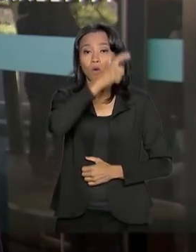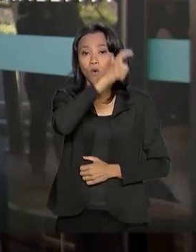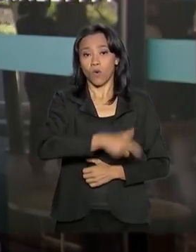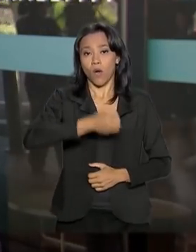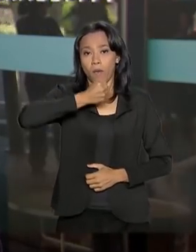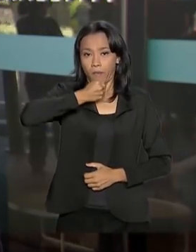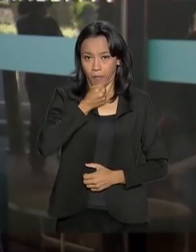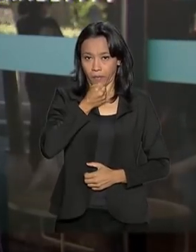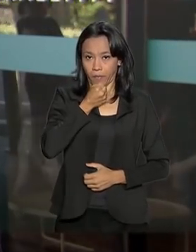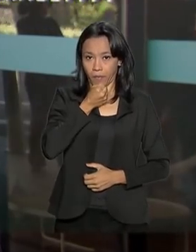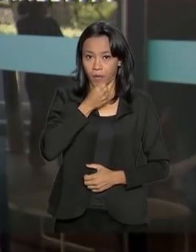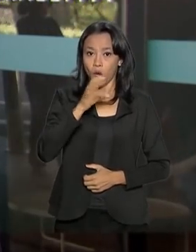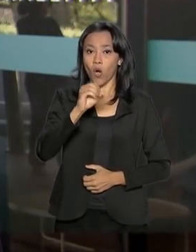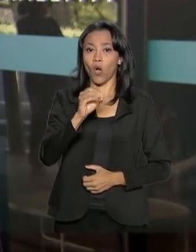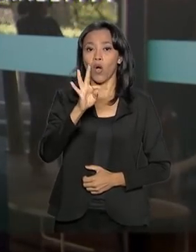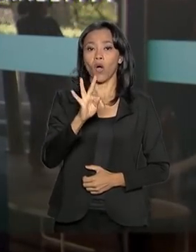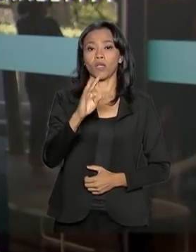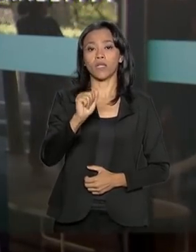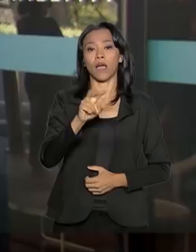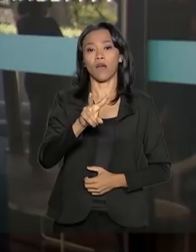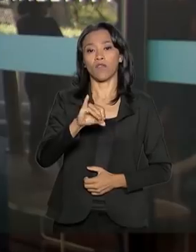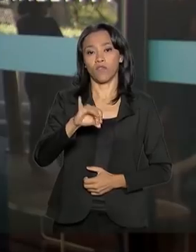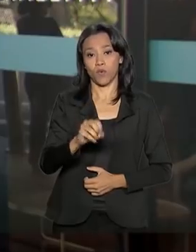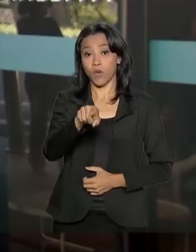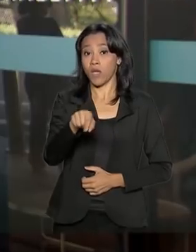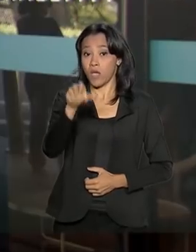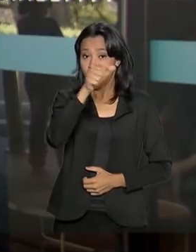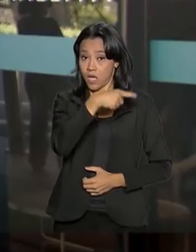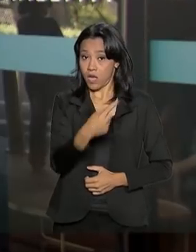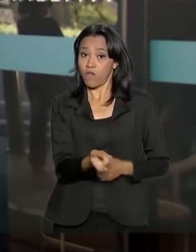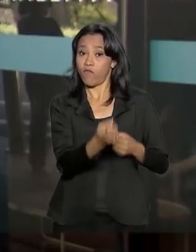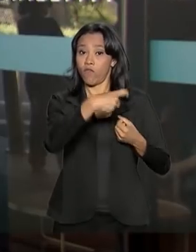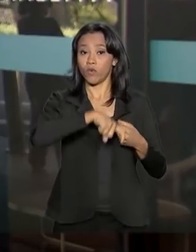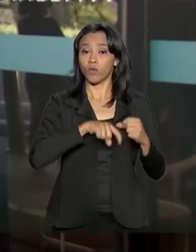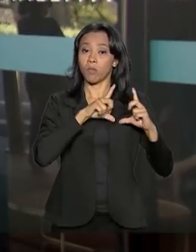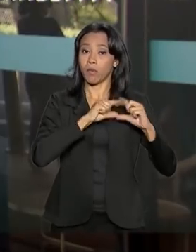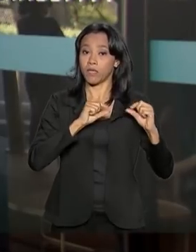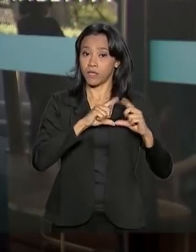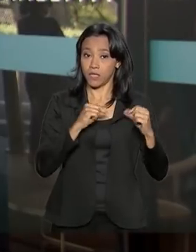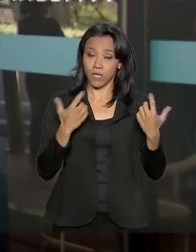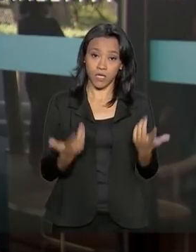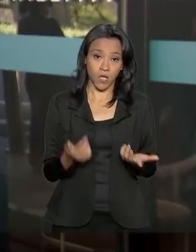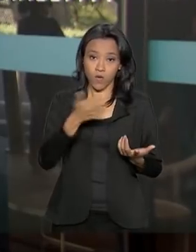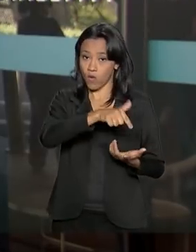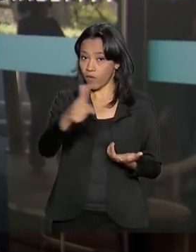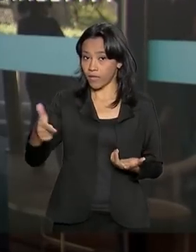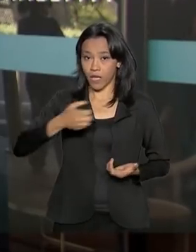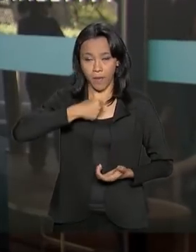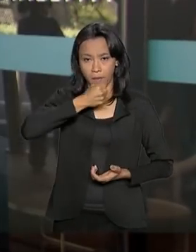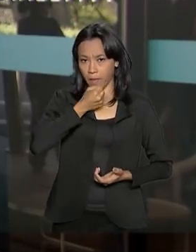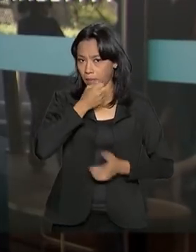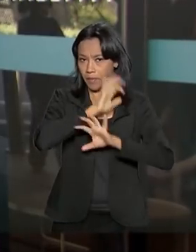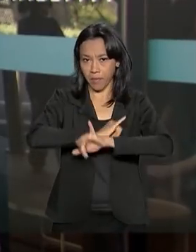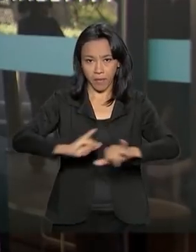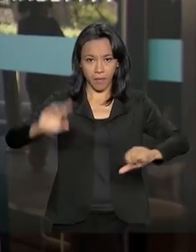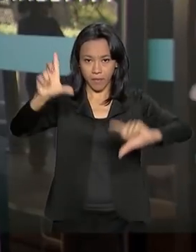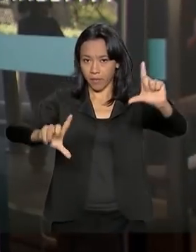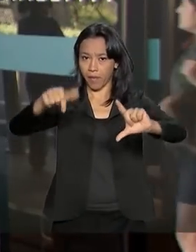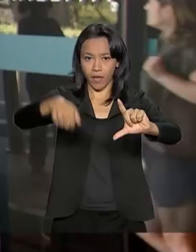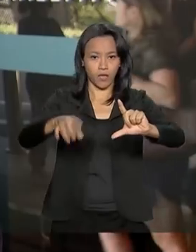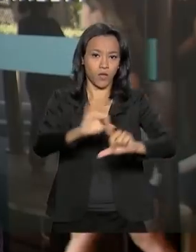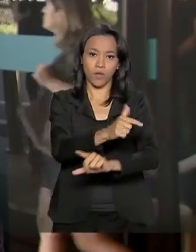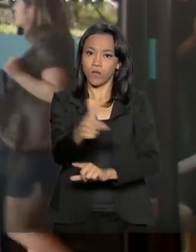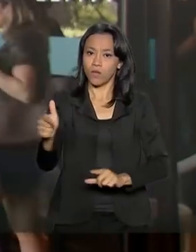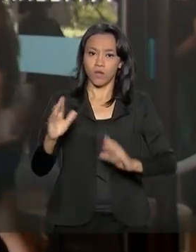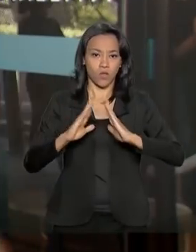da presidência da república Otávio Barros tornou a Brasília portanto não haverá entrevista coletiva aqui no Hospital Albert